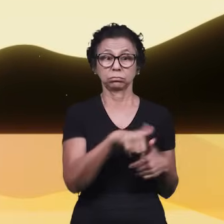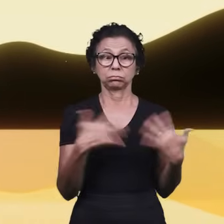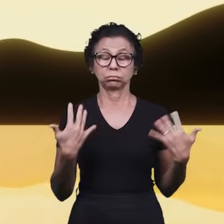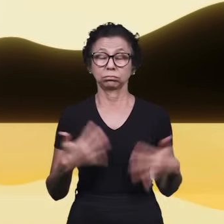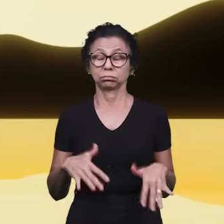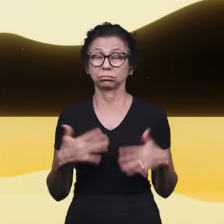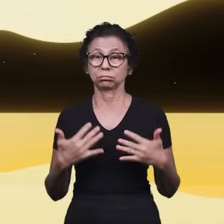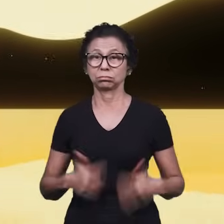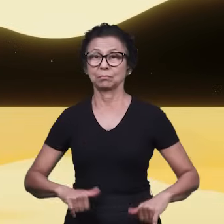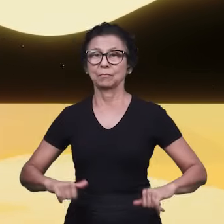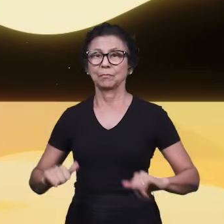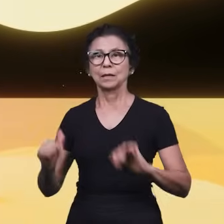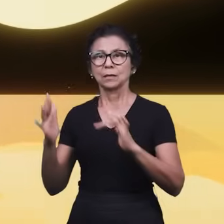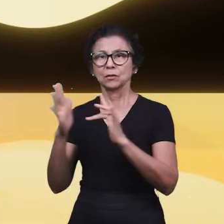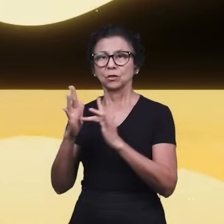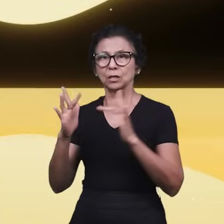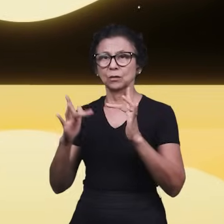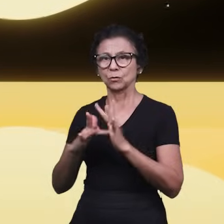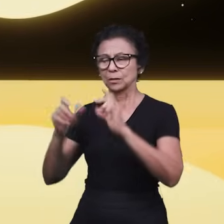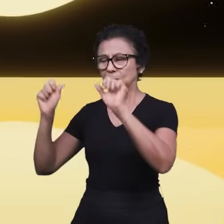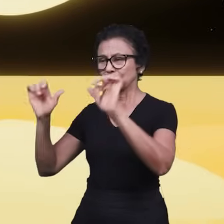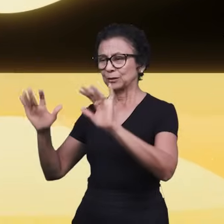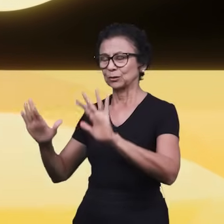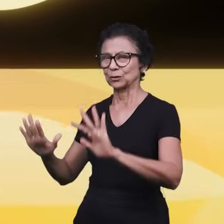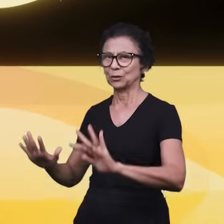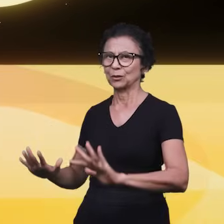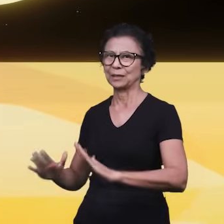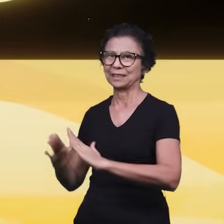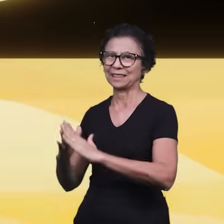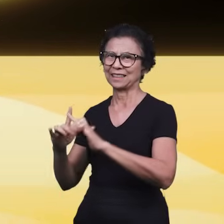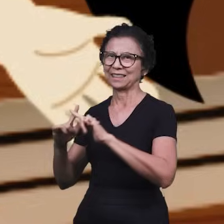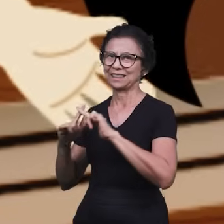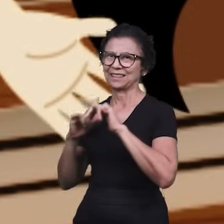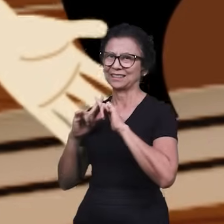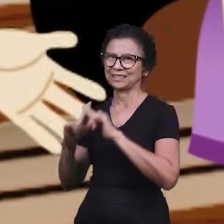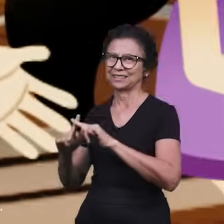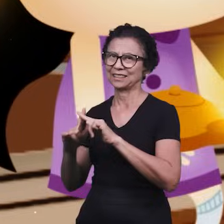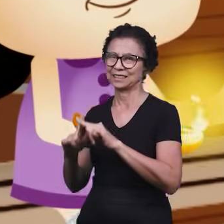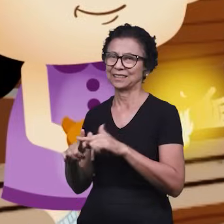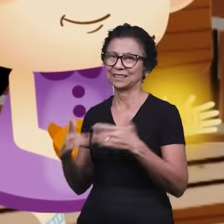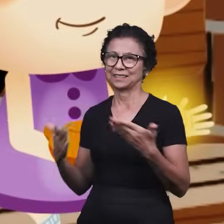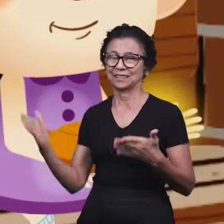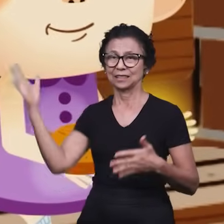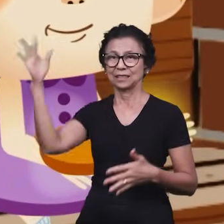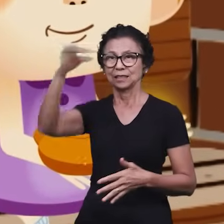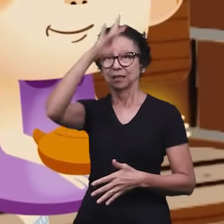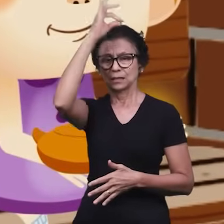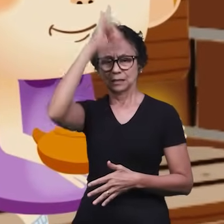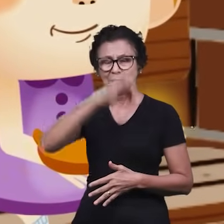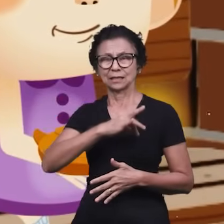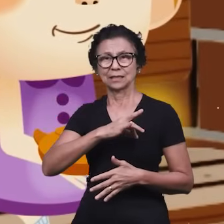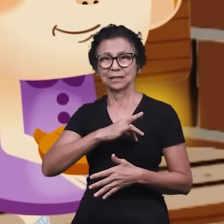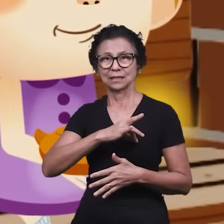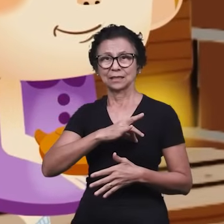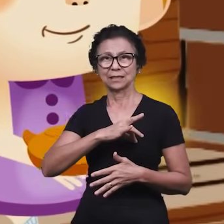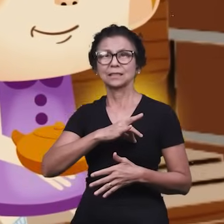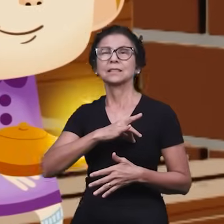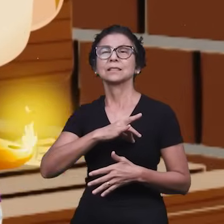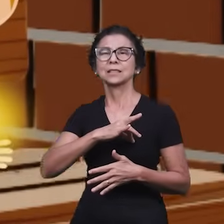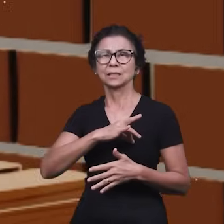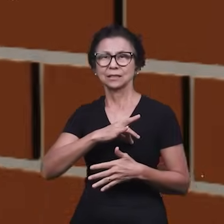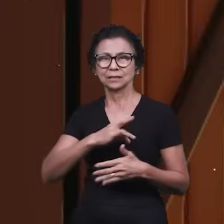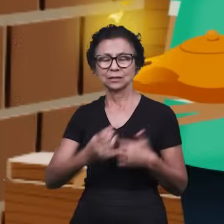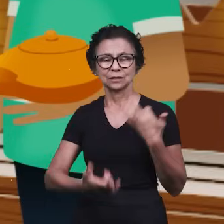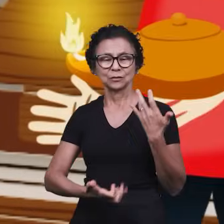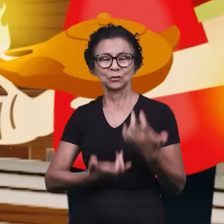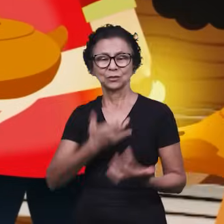para a igreja brilha a glória de Cristo Jesus. Enche tua candeia, deixa brilhar,